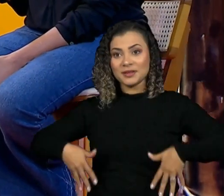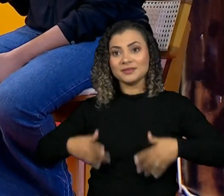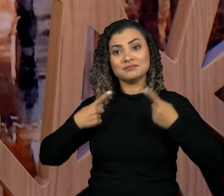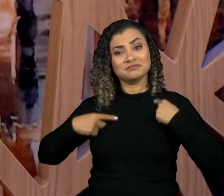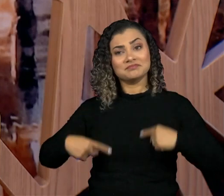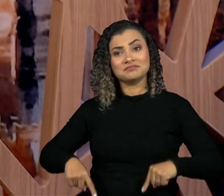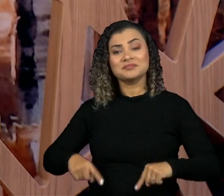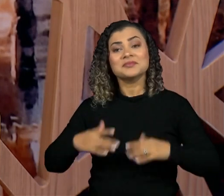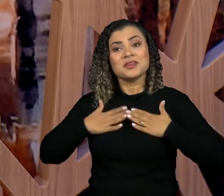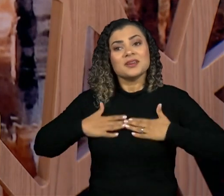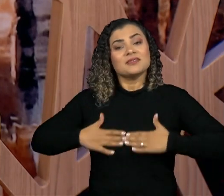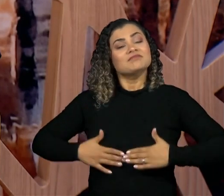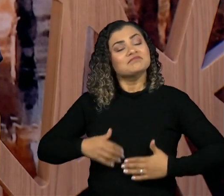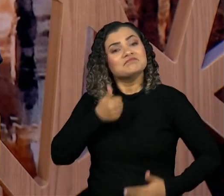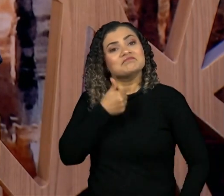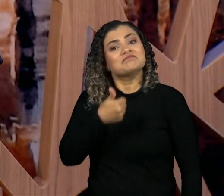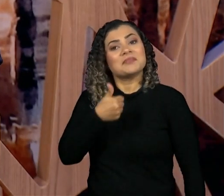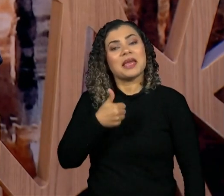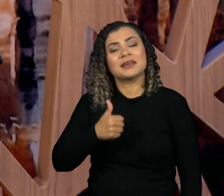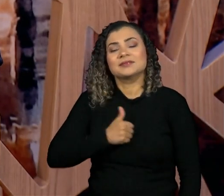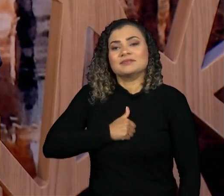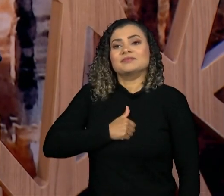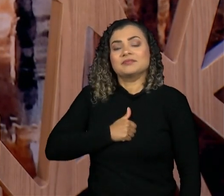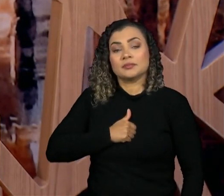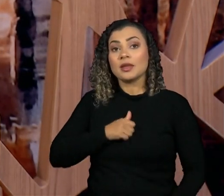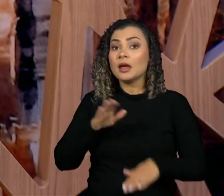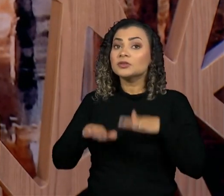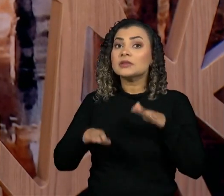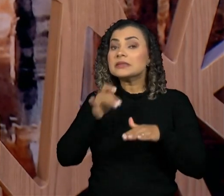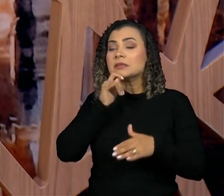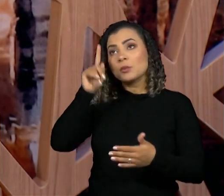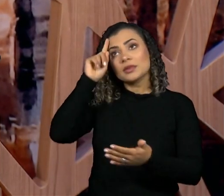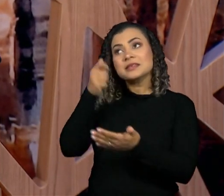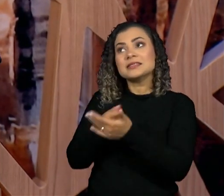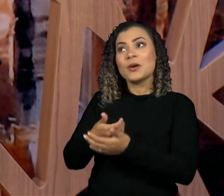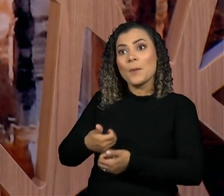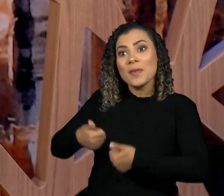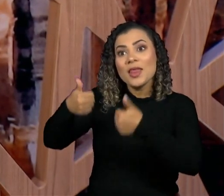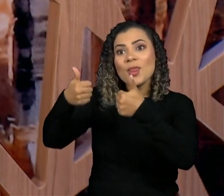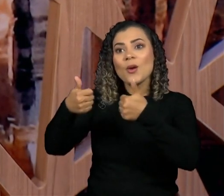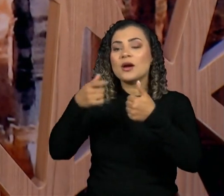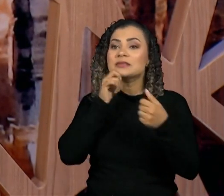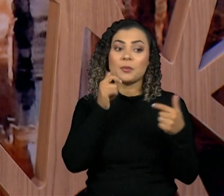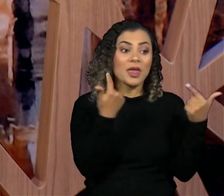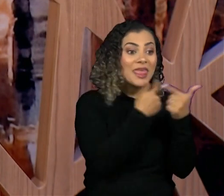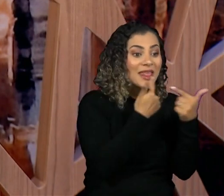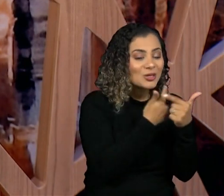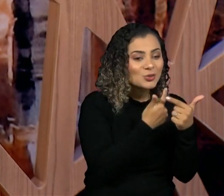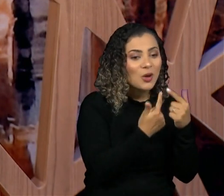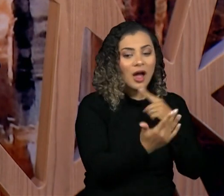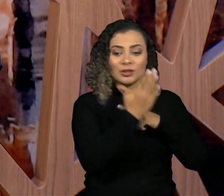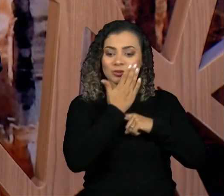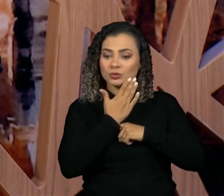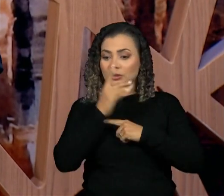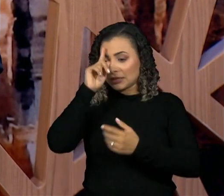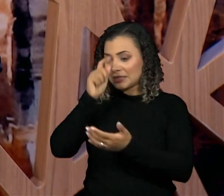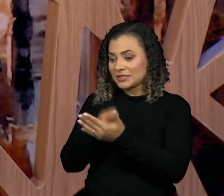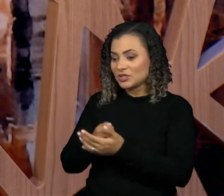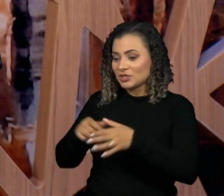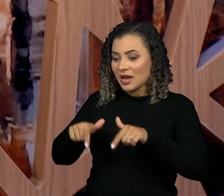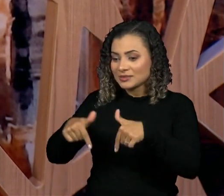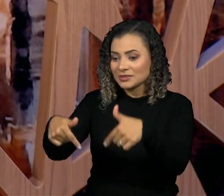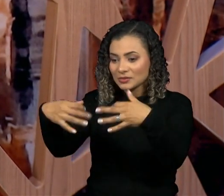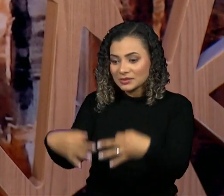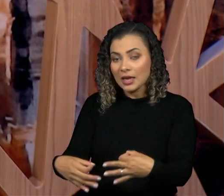Então, talvez naquele dia eu possa tomar melhores decisões, eu posso escolher melhores roupas, eu posso escolher